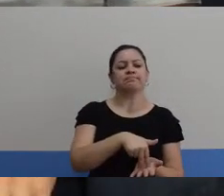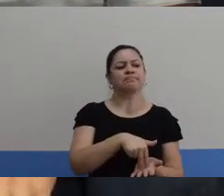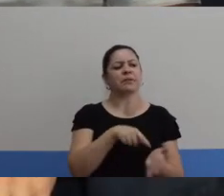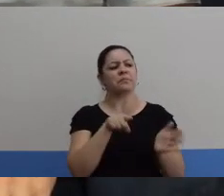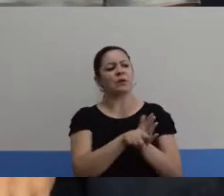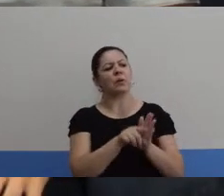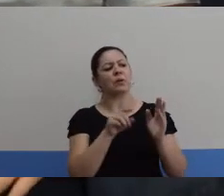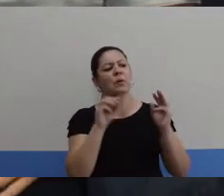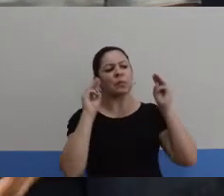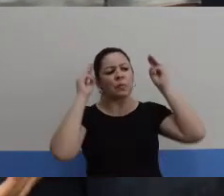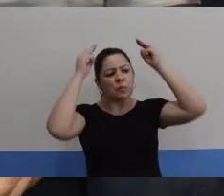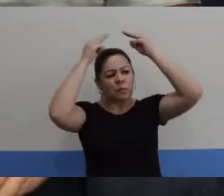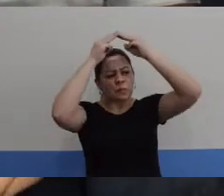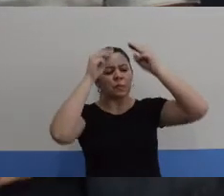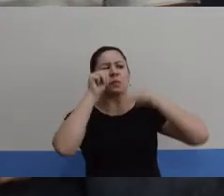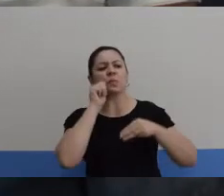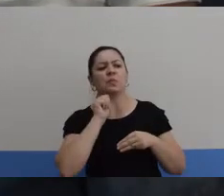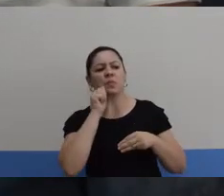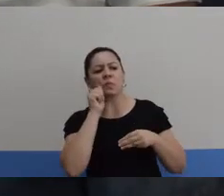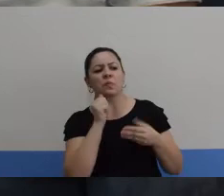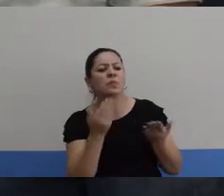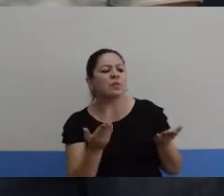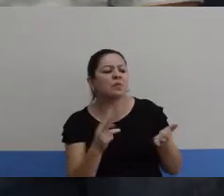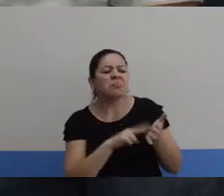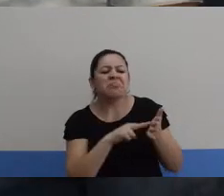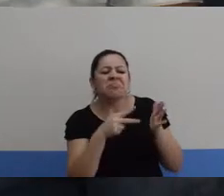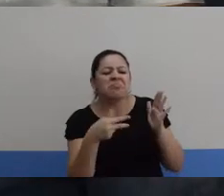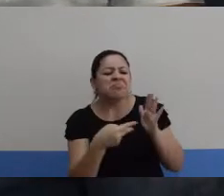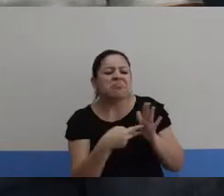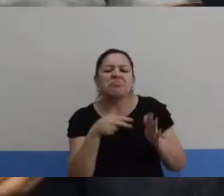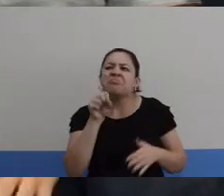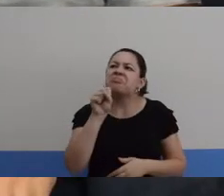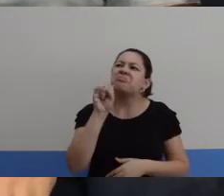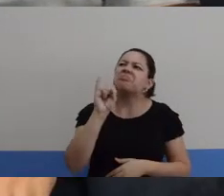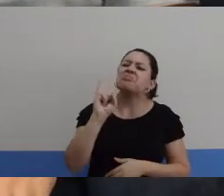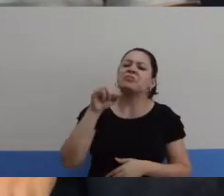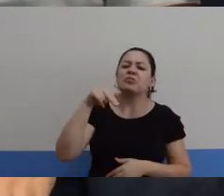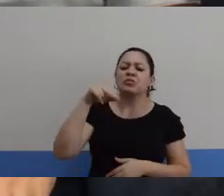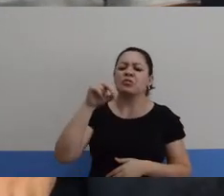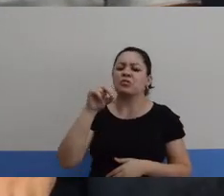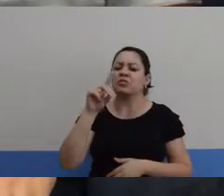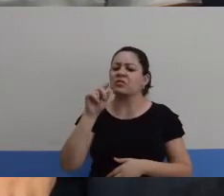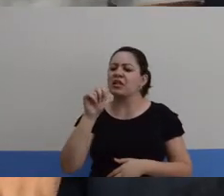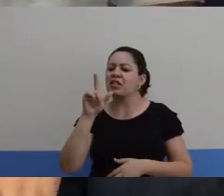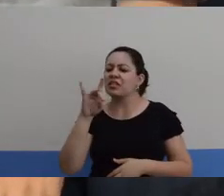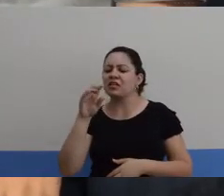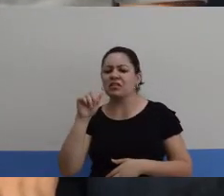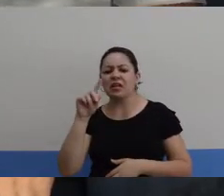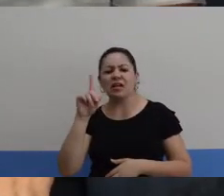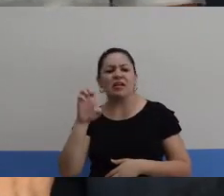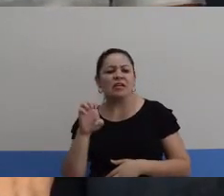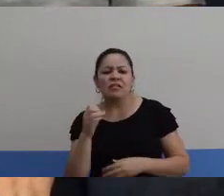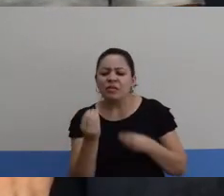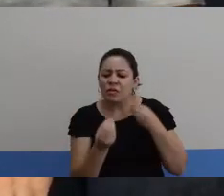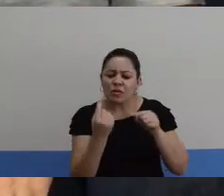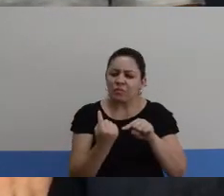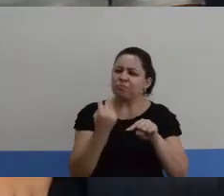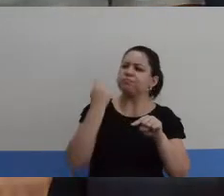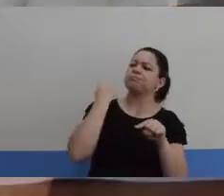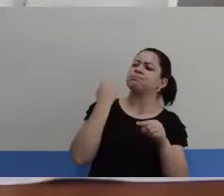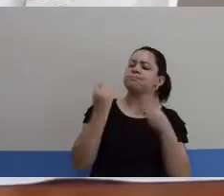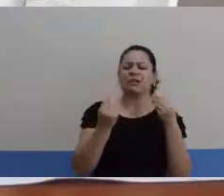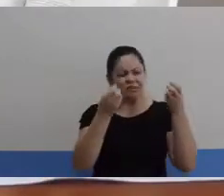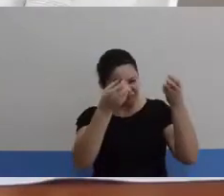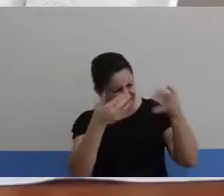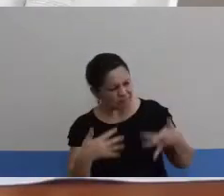é o Sínodo dos Bispos e o que significa a sinodalidade? Quais são os antecedentes do sínodo?